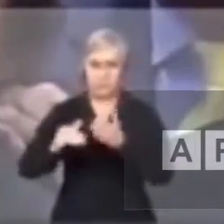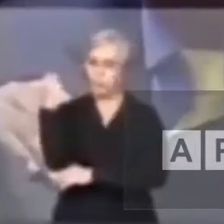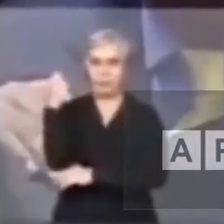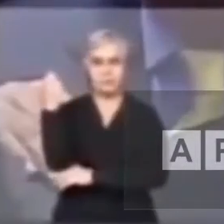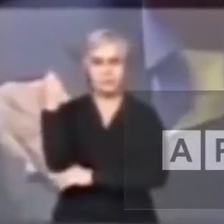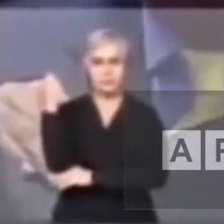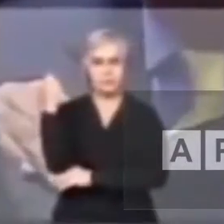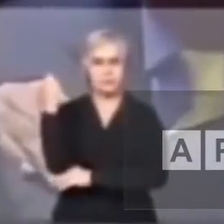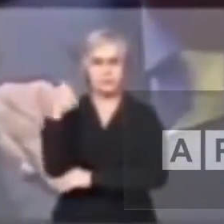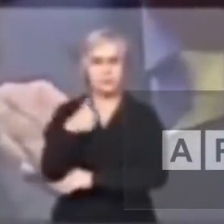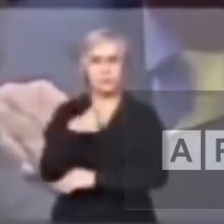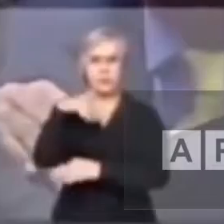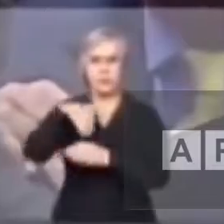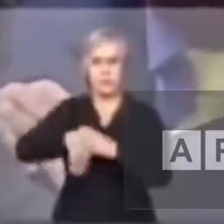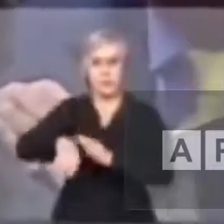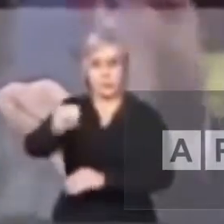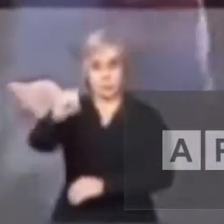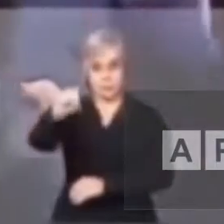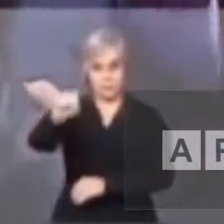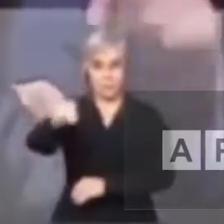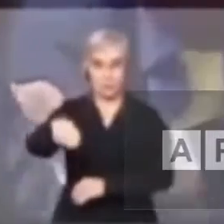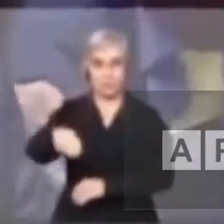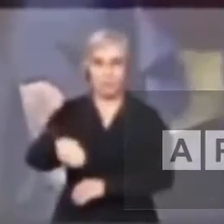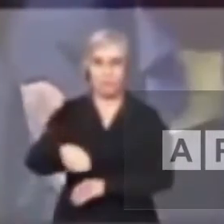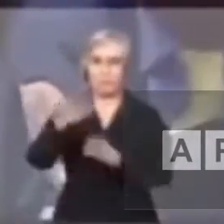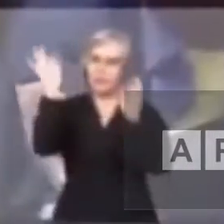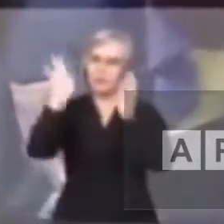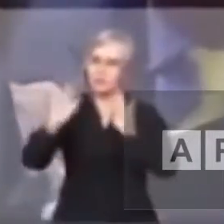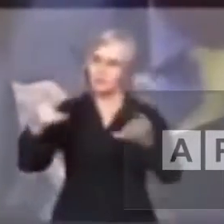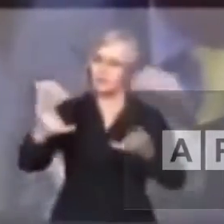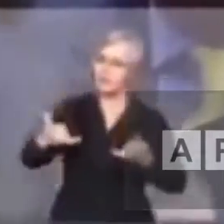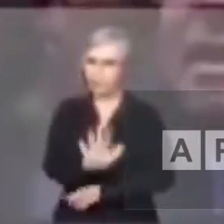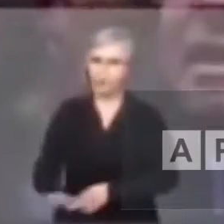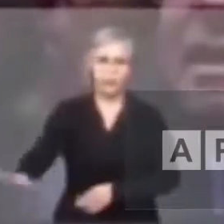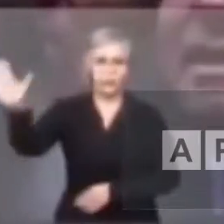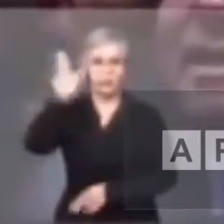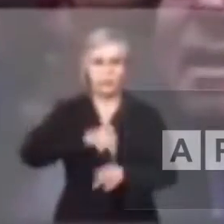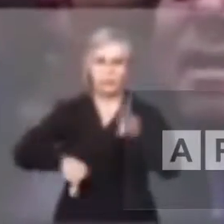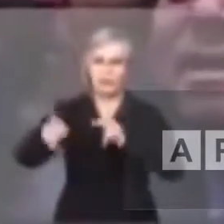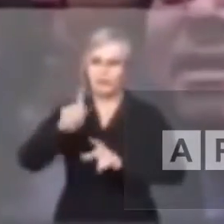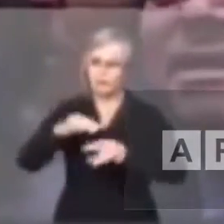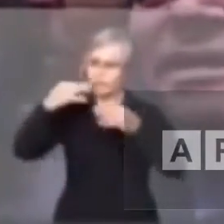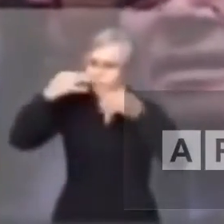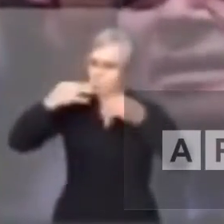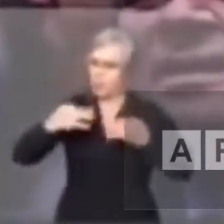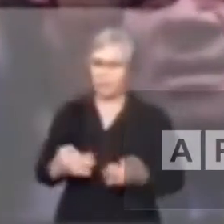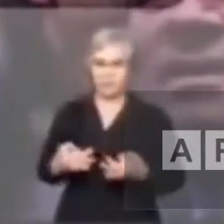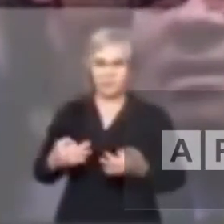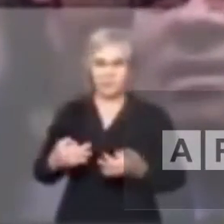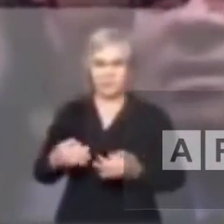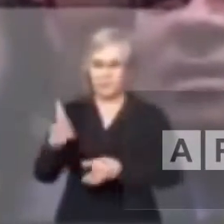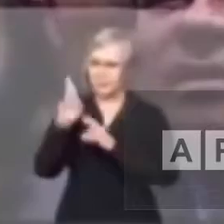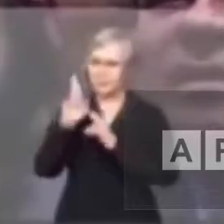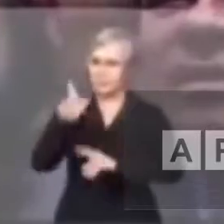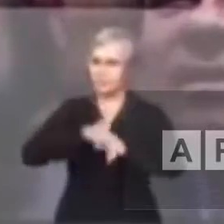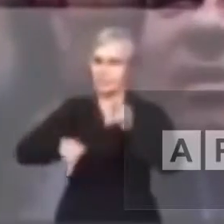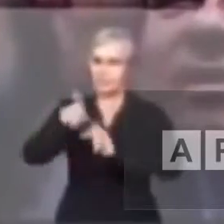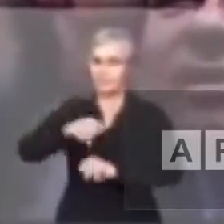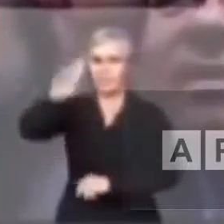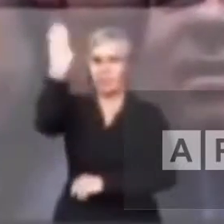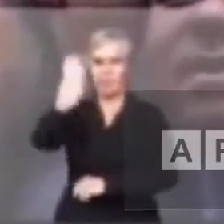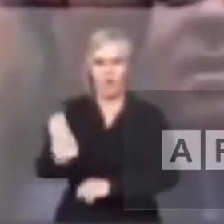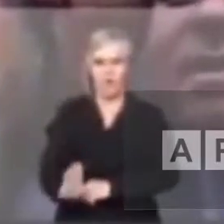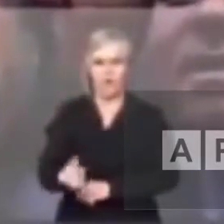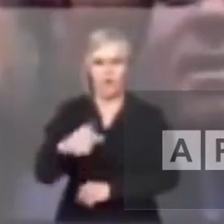fumicultores, eu voto sim. Feliz aniversário, Ana, minha neta. Pela dignidade, pela esperança do povo